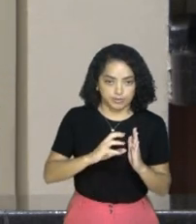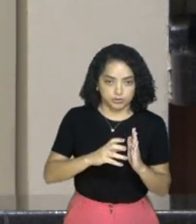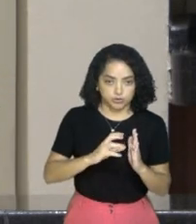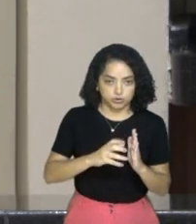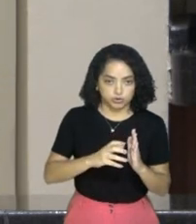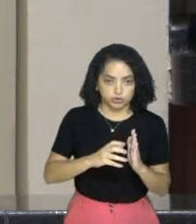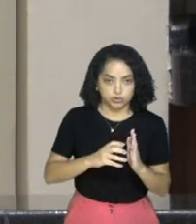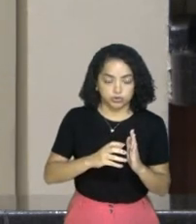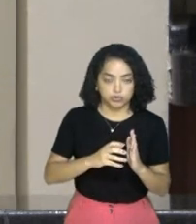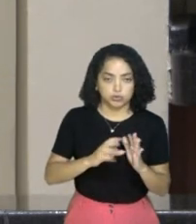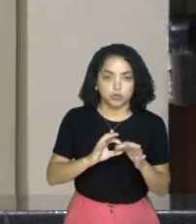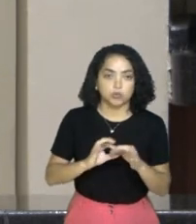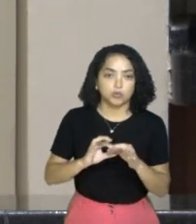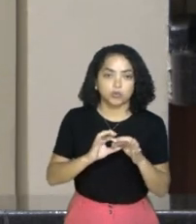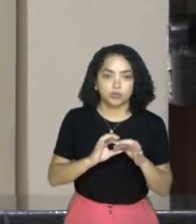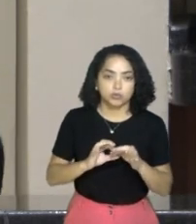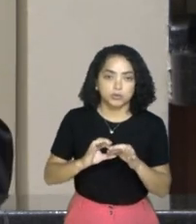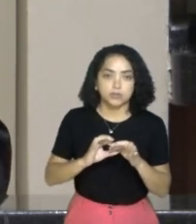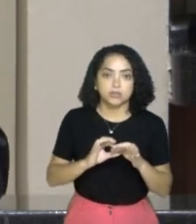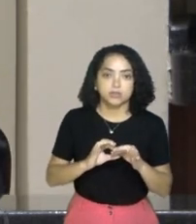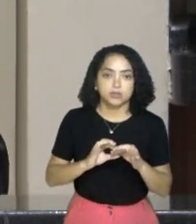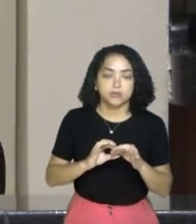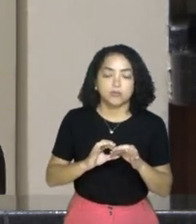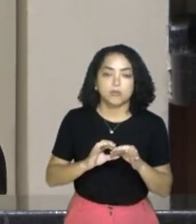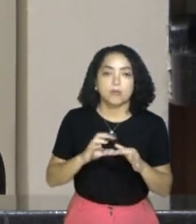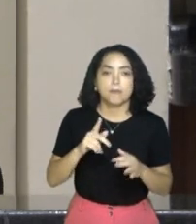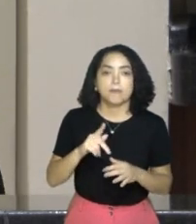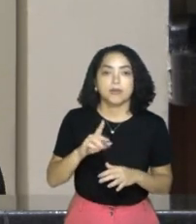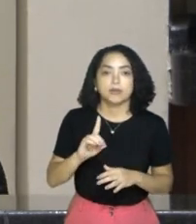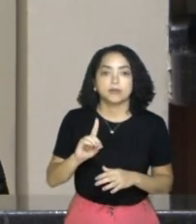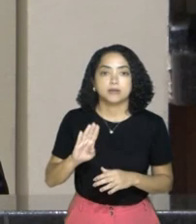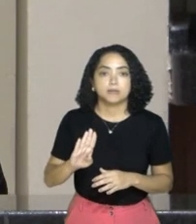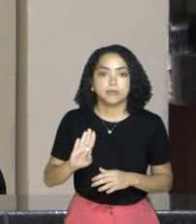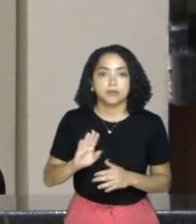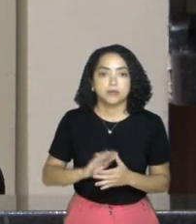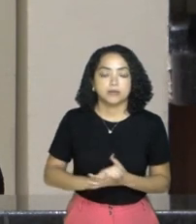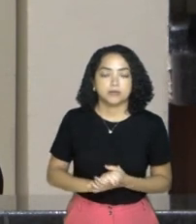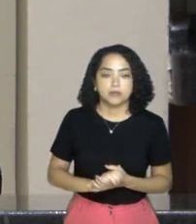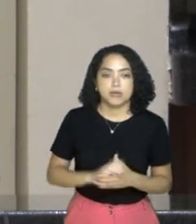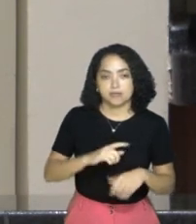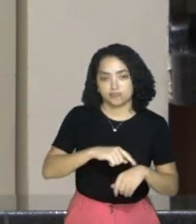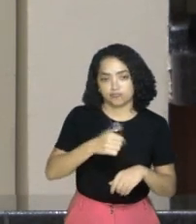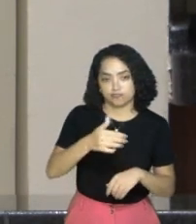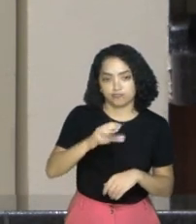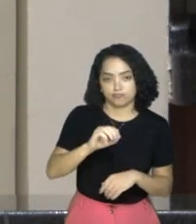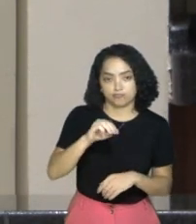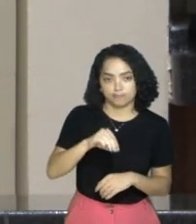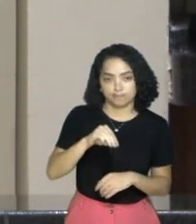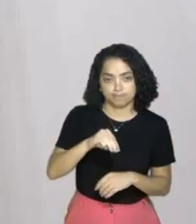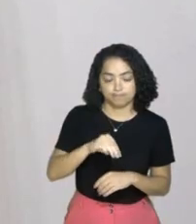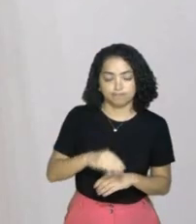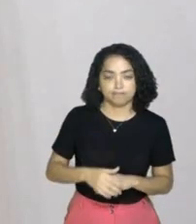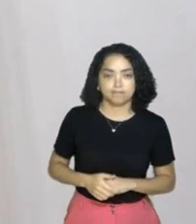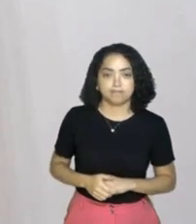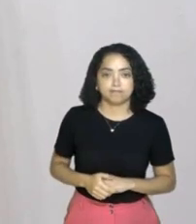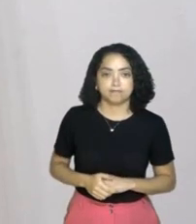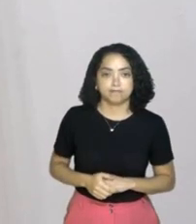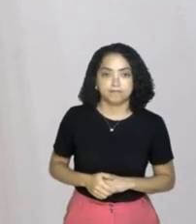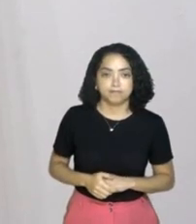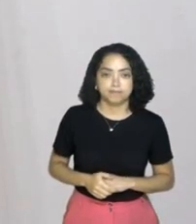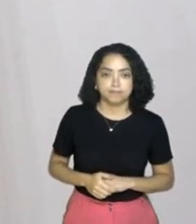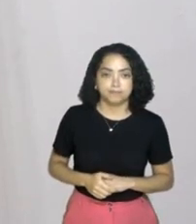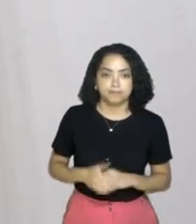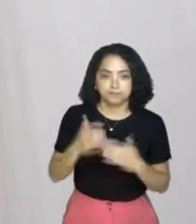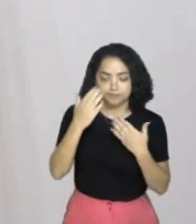União PSD e PTB tem o tempo de até 10 minutos obrigado senhor presidente